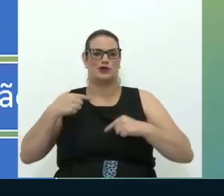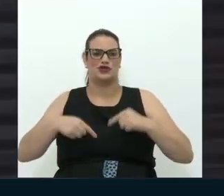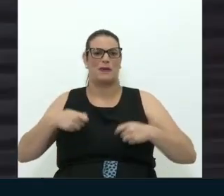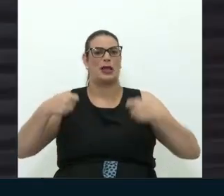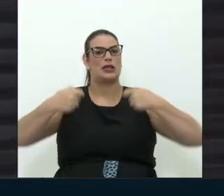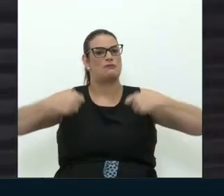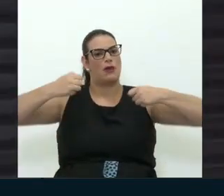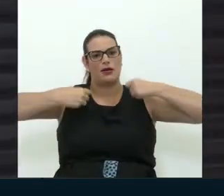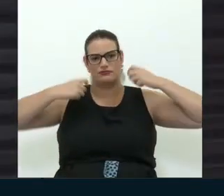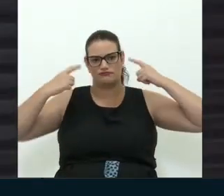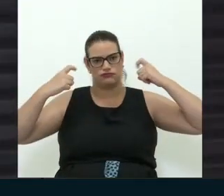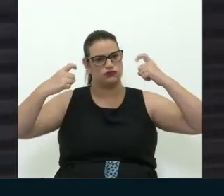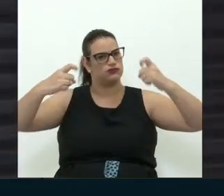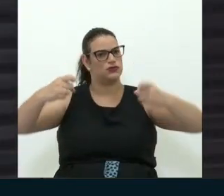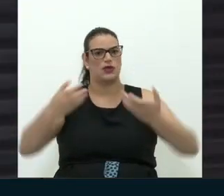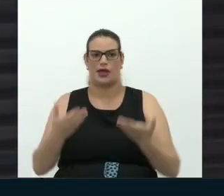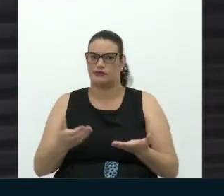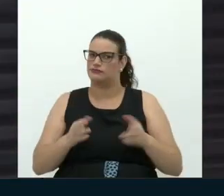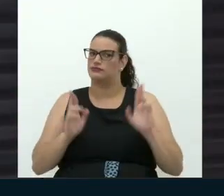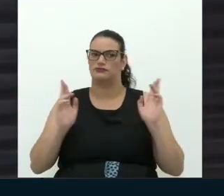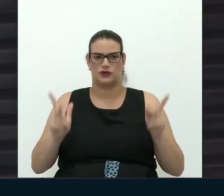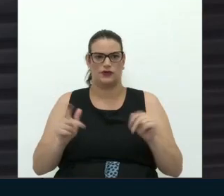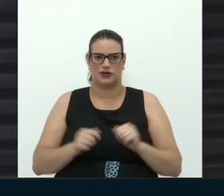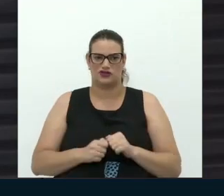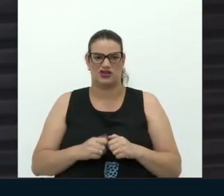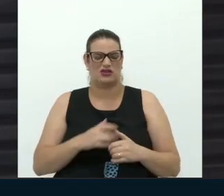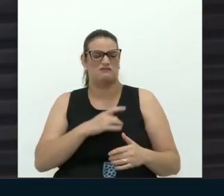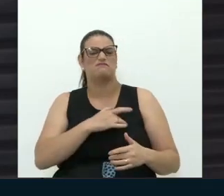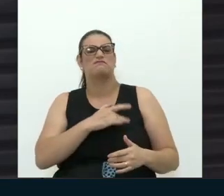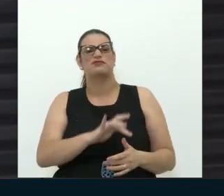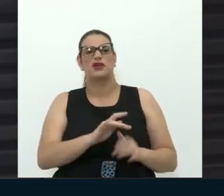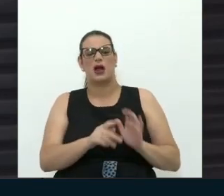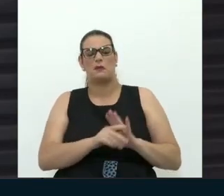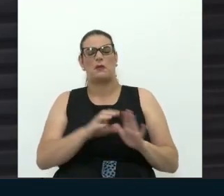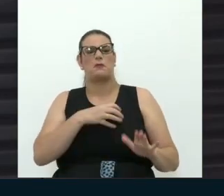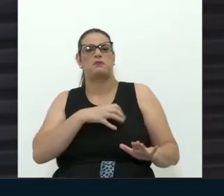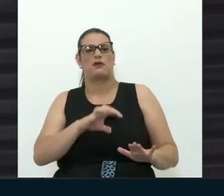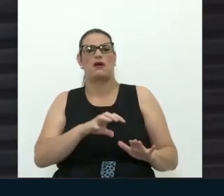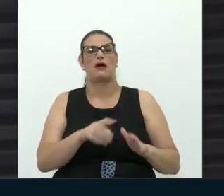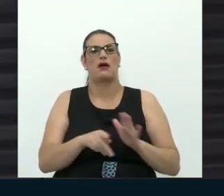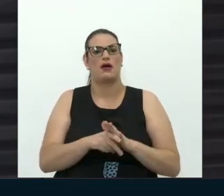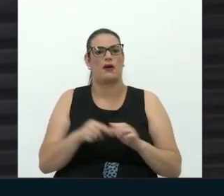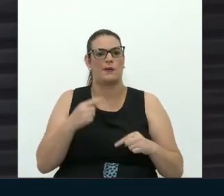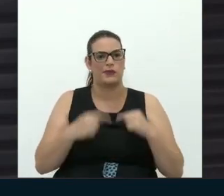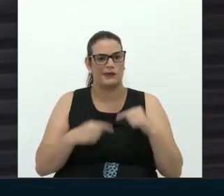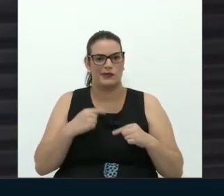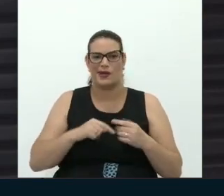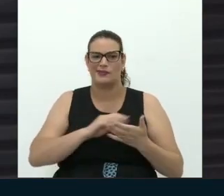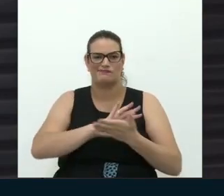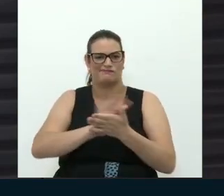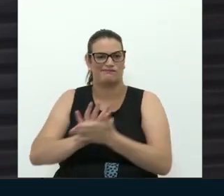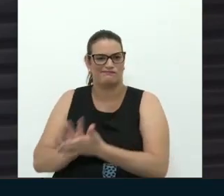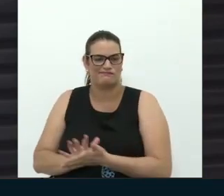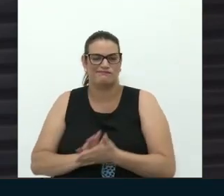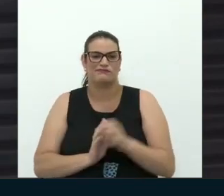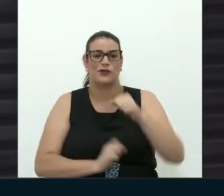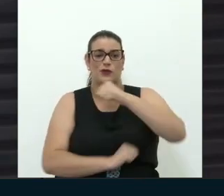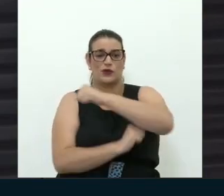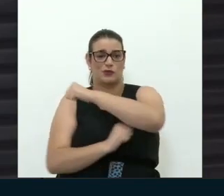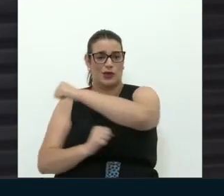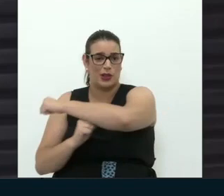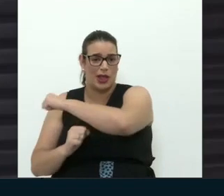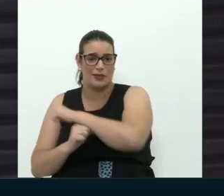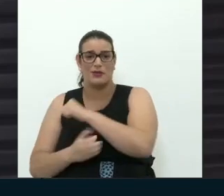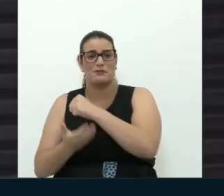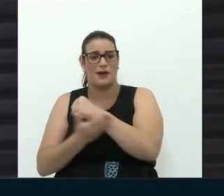de batalha então a apatia política ela destrói os pilares mais básicos